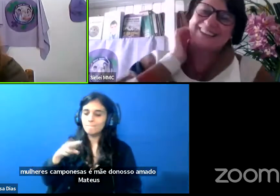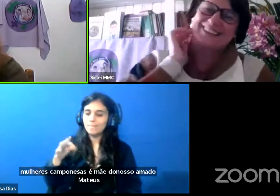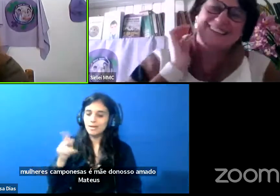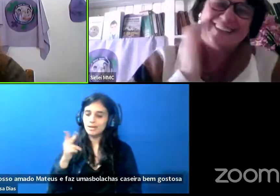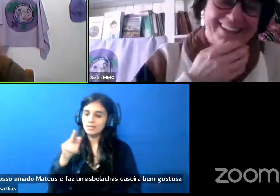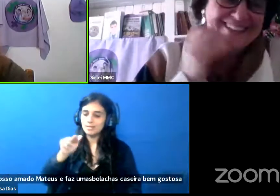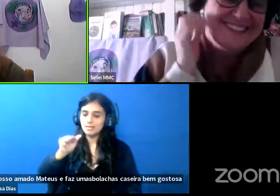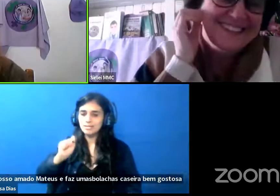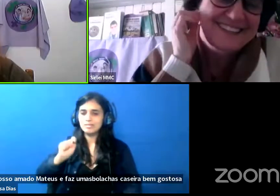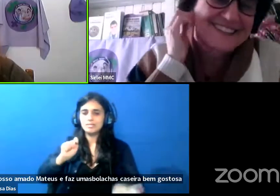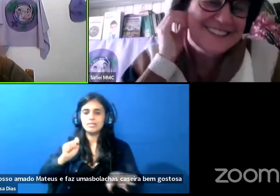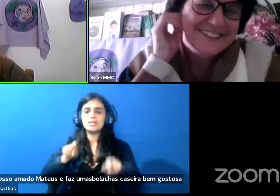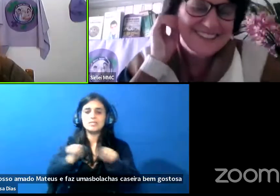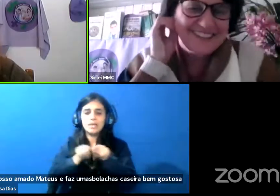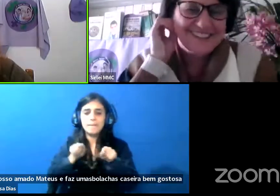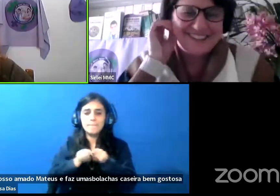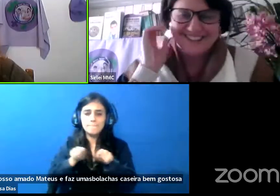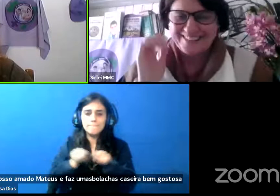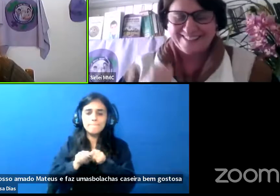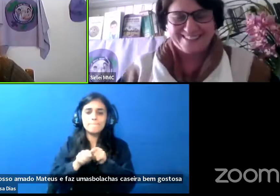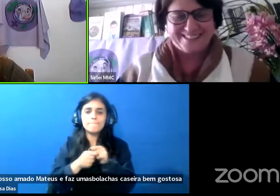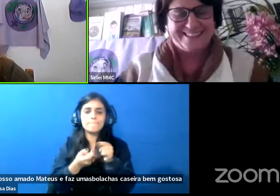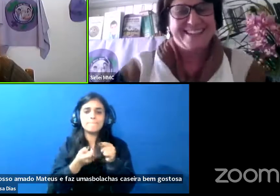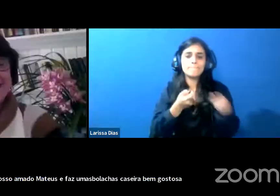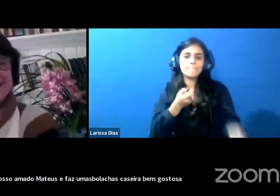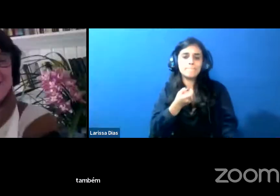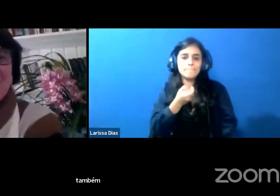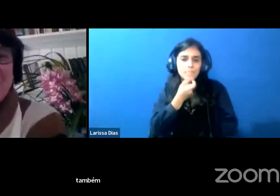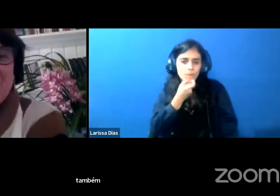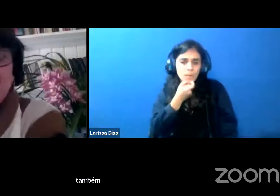Cirlei, bem-vinda, está contigo a palavra.